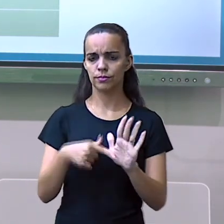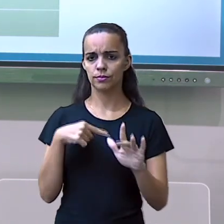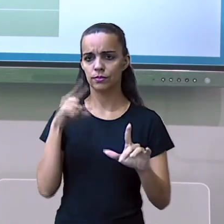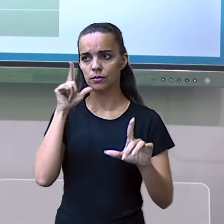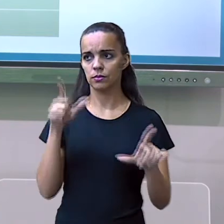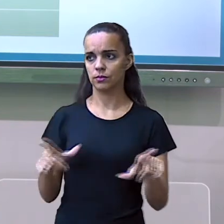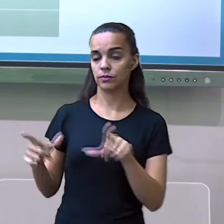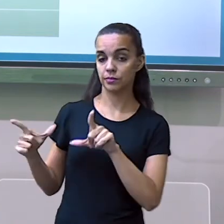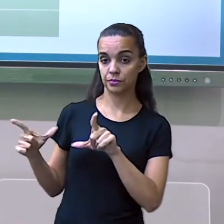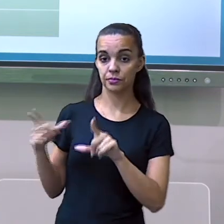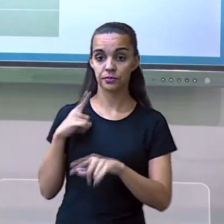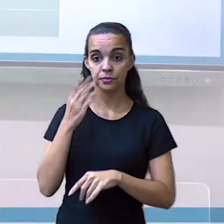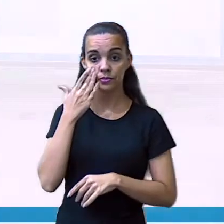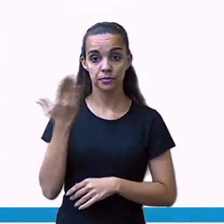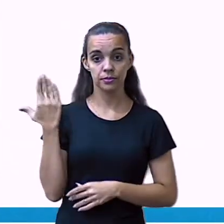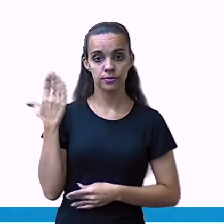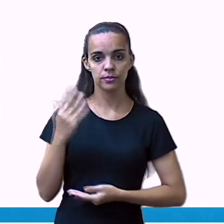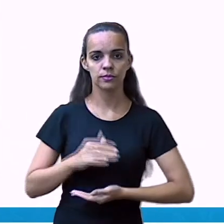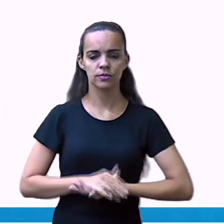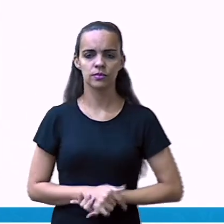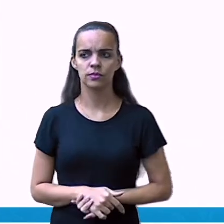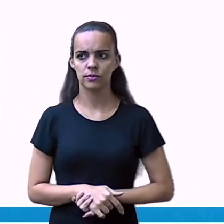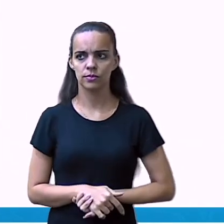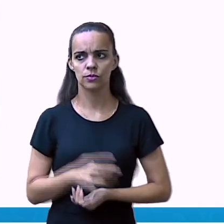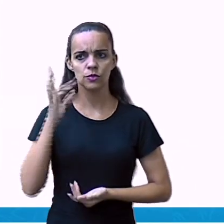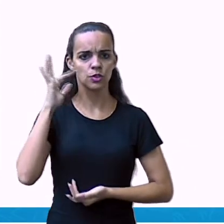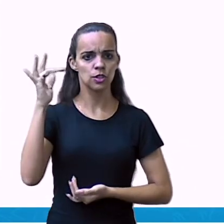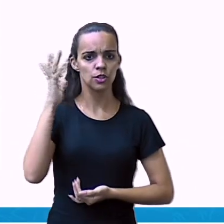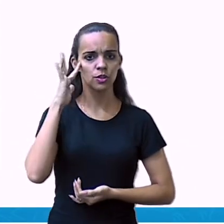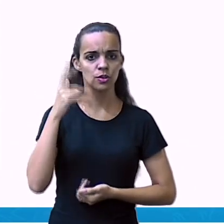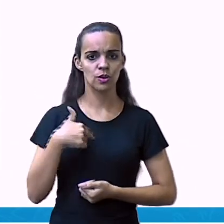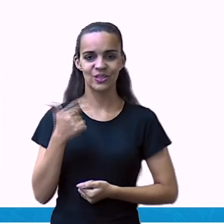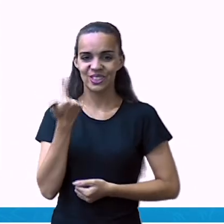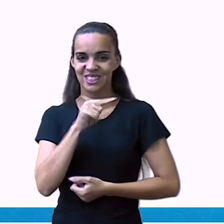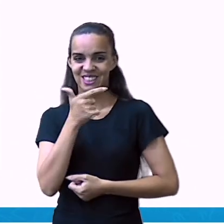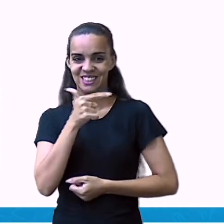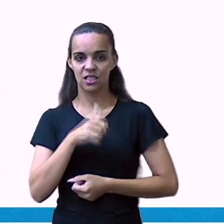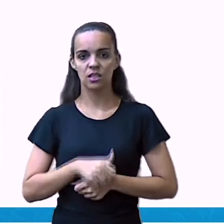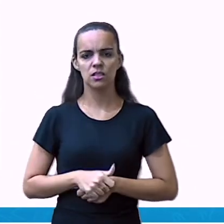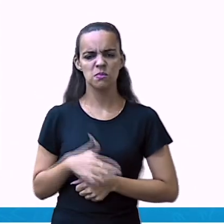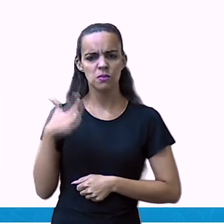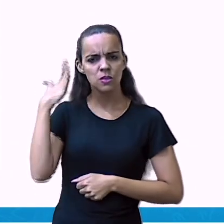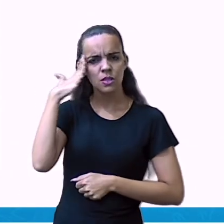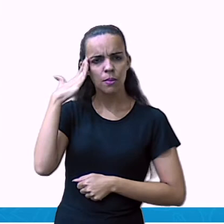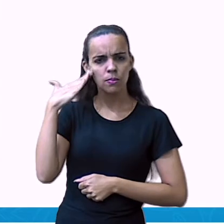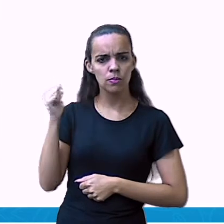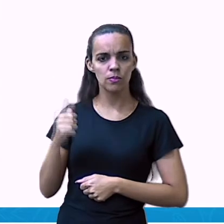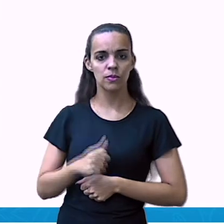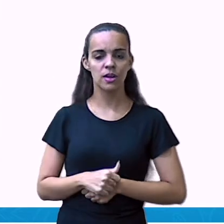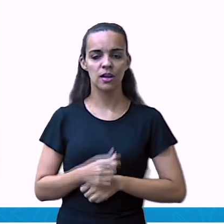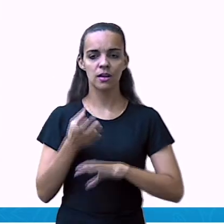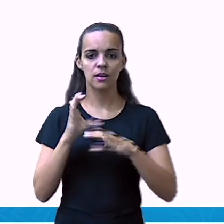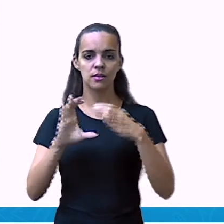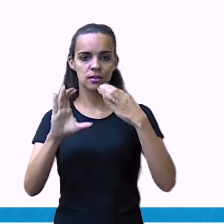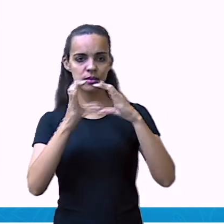tela. Vamos descobrir? Sonho, risonho,